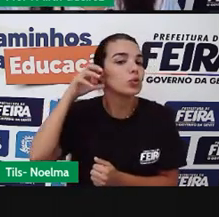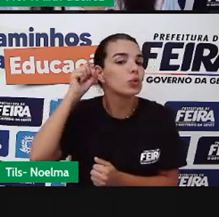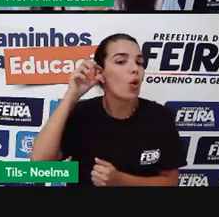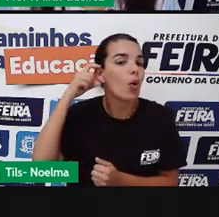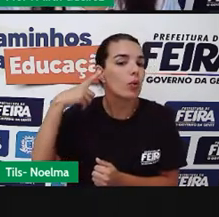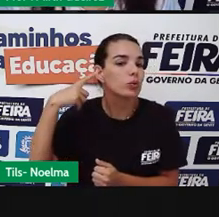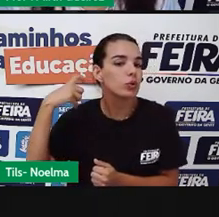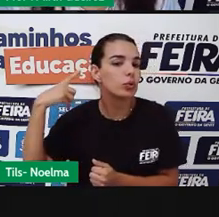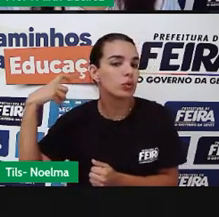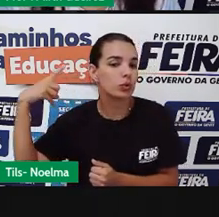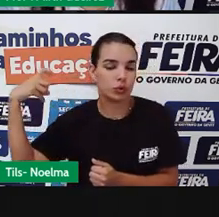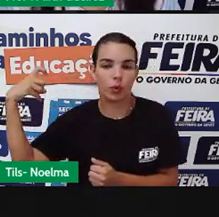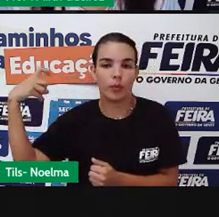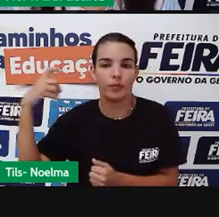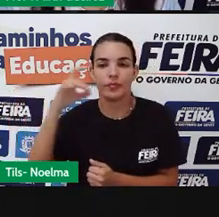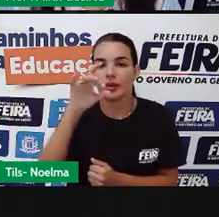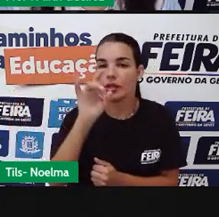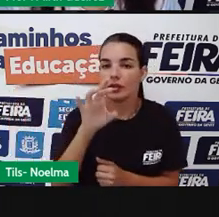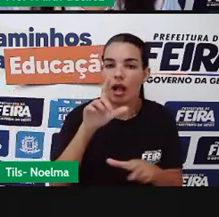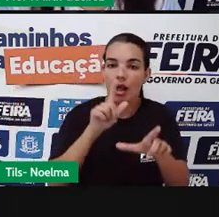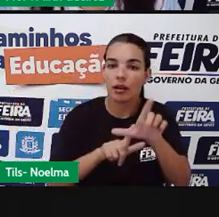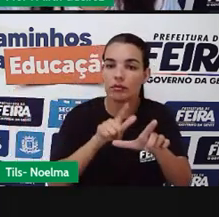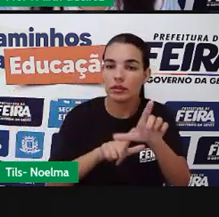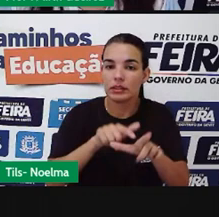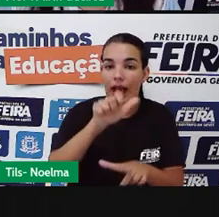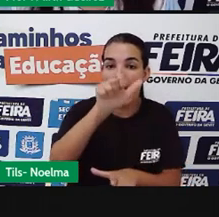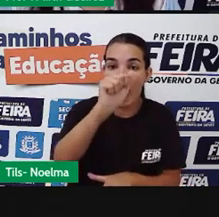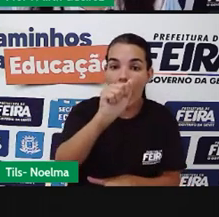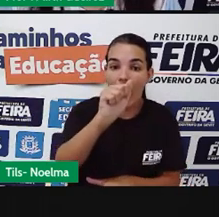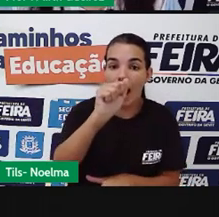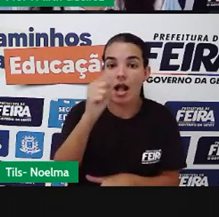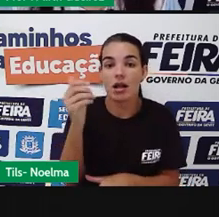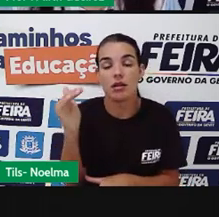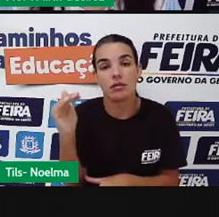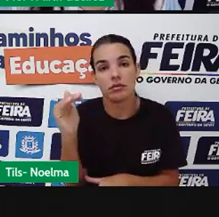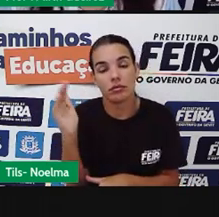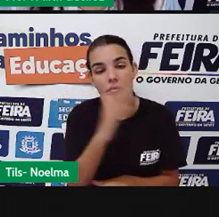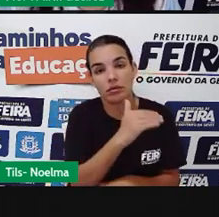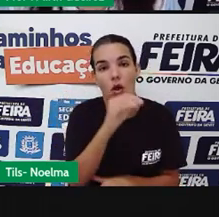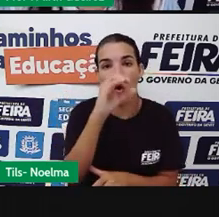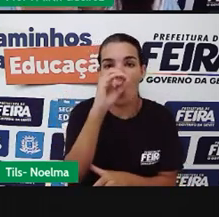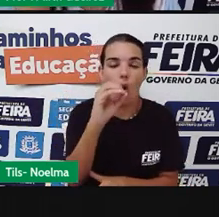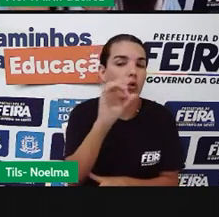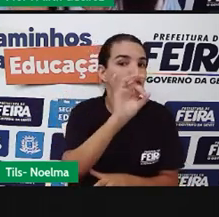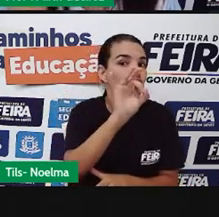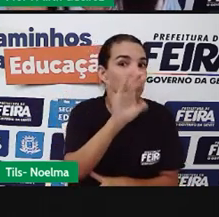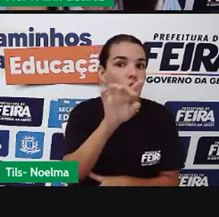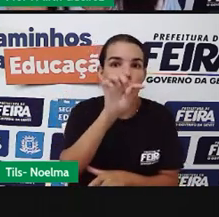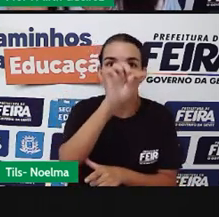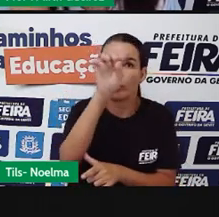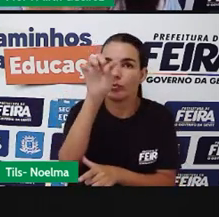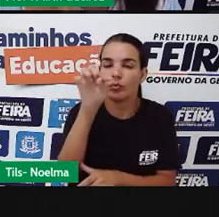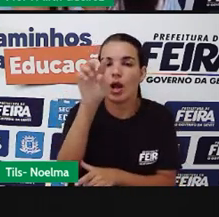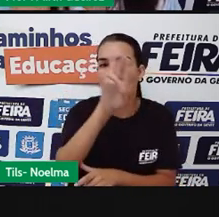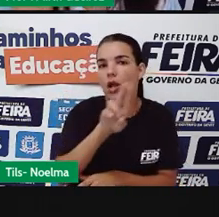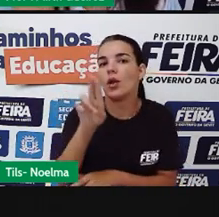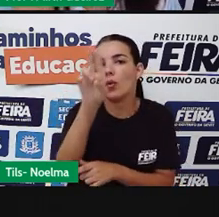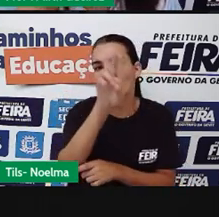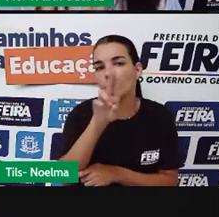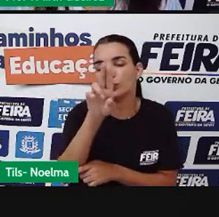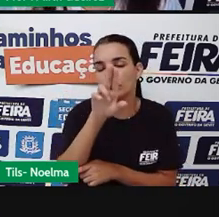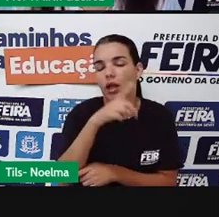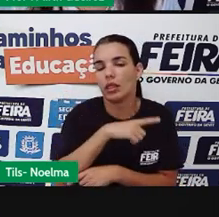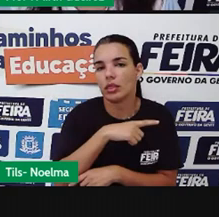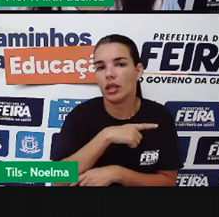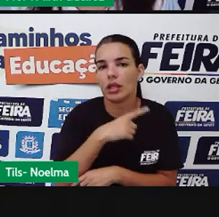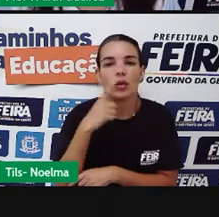ó. Corações. Pão. Mãe. Tem um som nasal. A gente sente